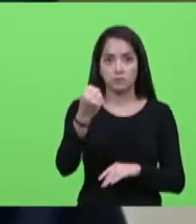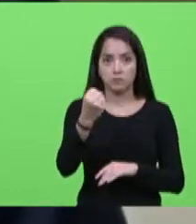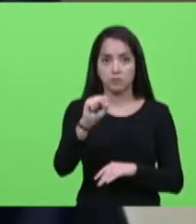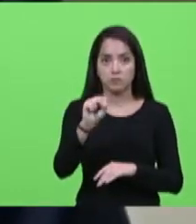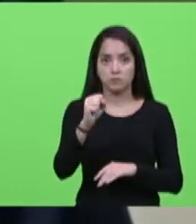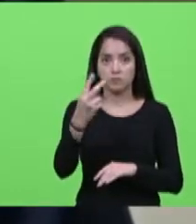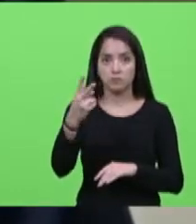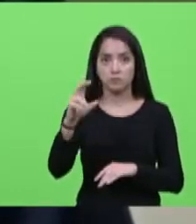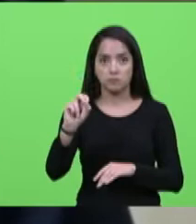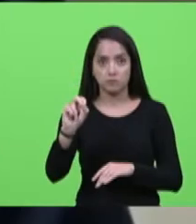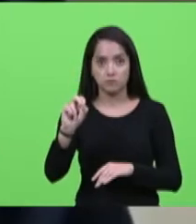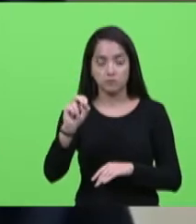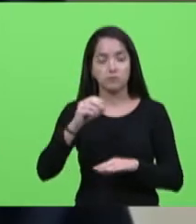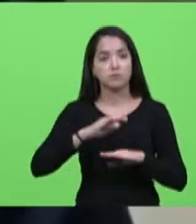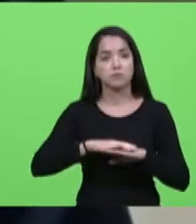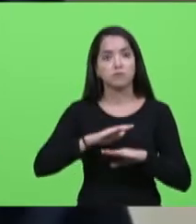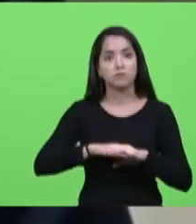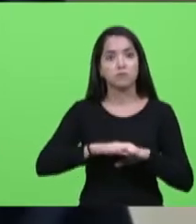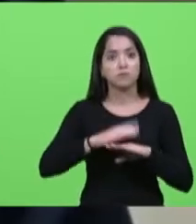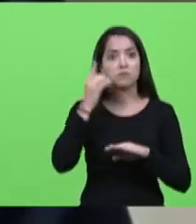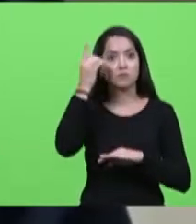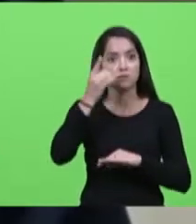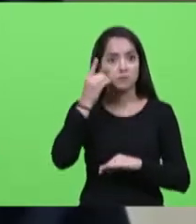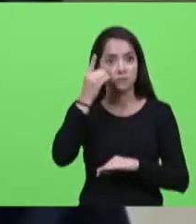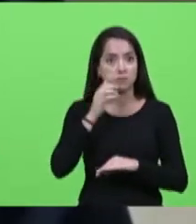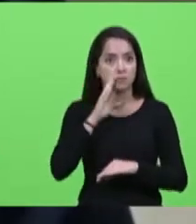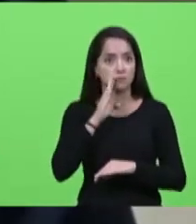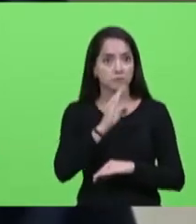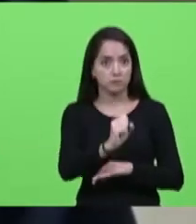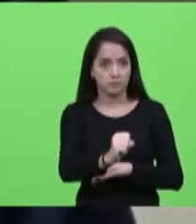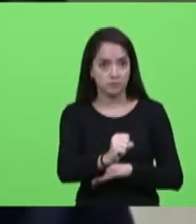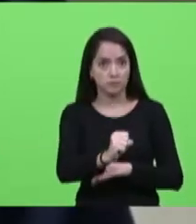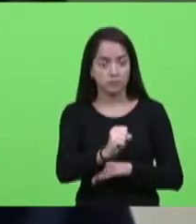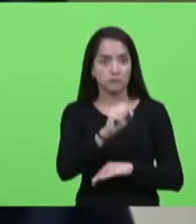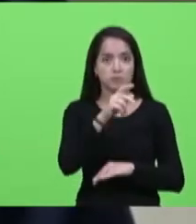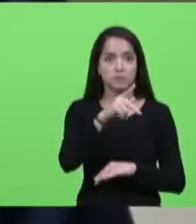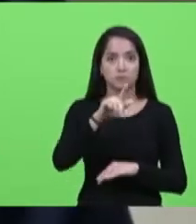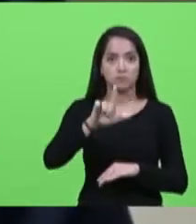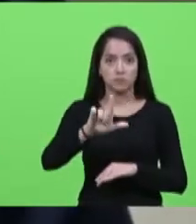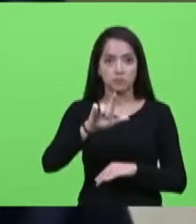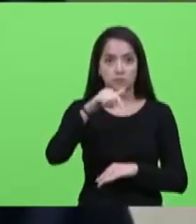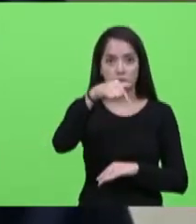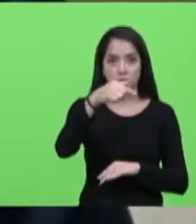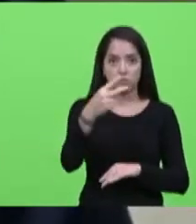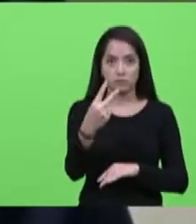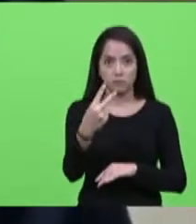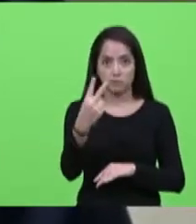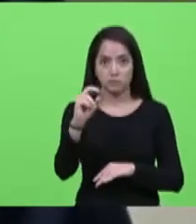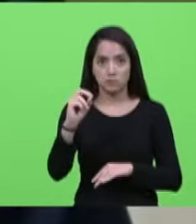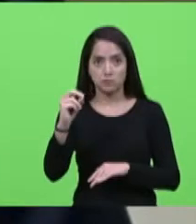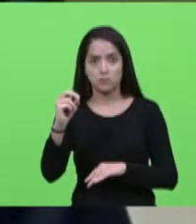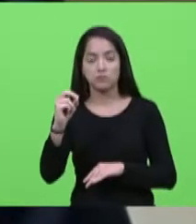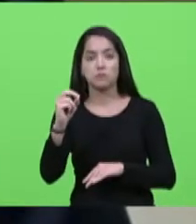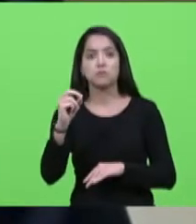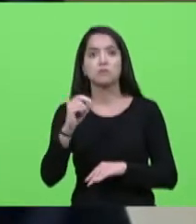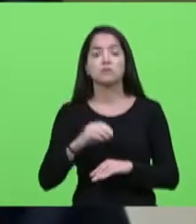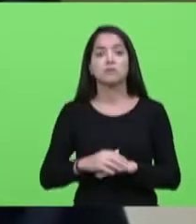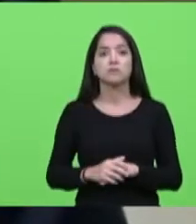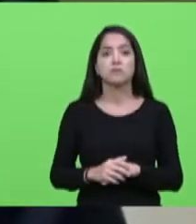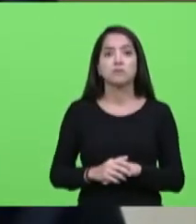58-2020, autor deputado Bruno Souza. PL 72-2020, autor deputado